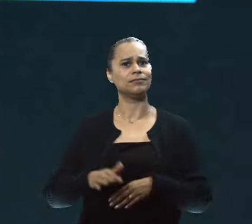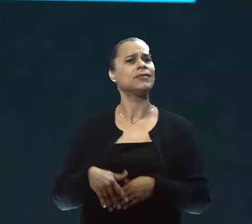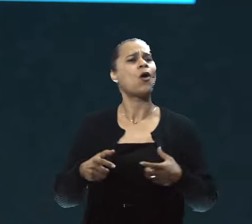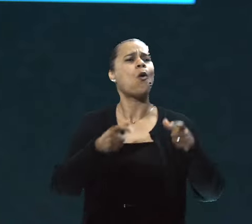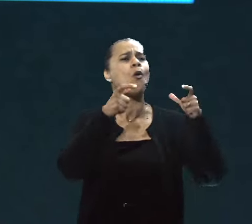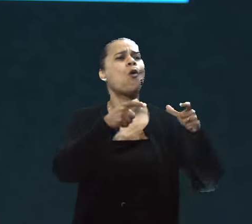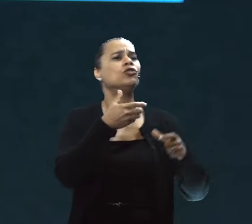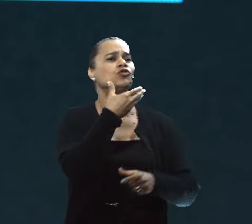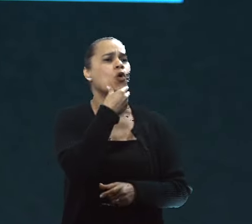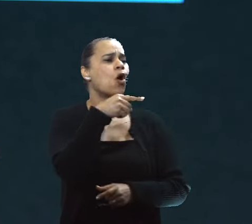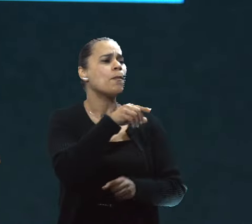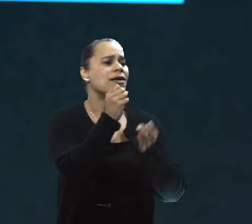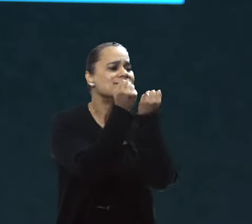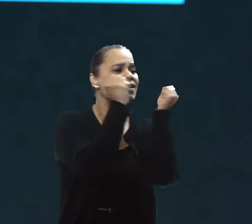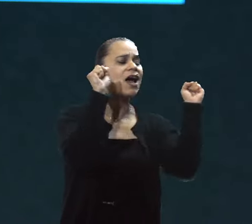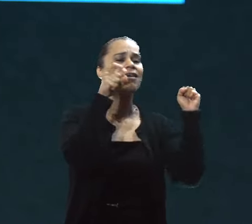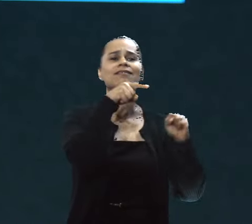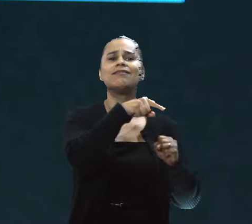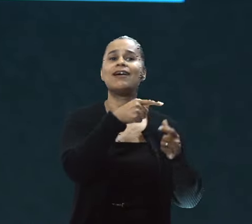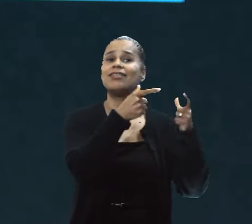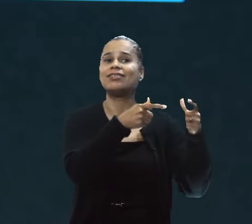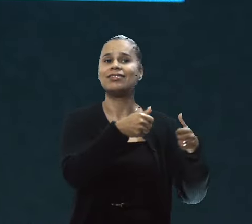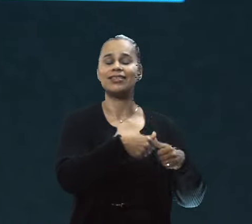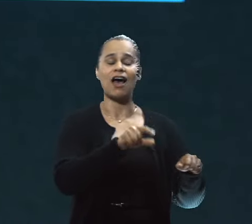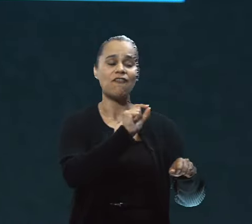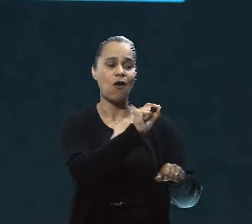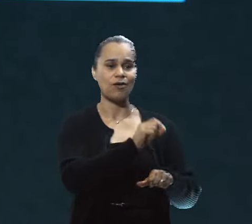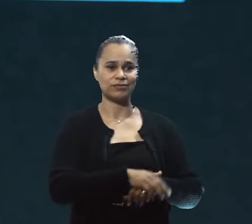estava? Num prostíbulo.